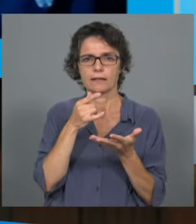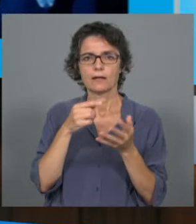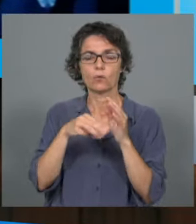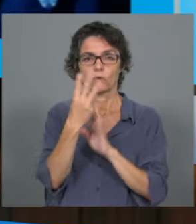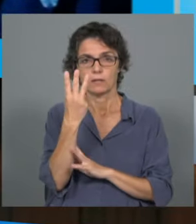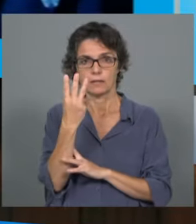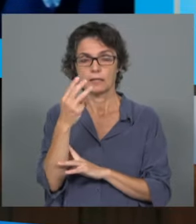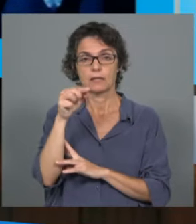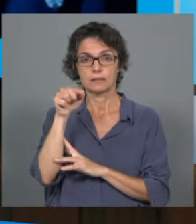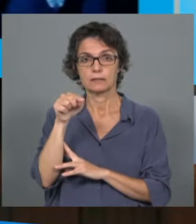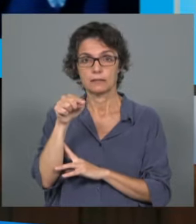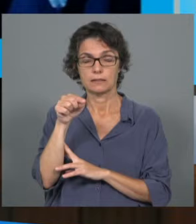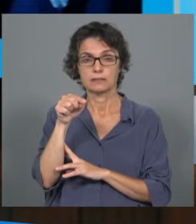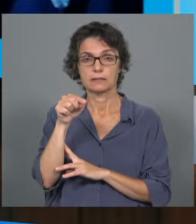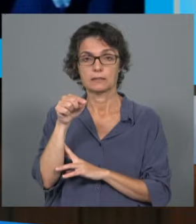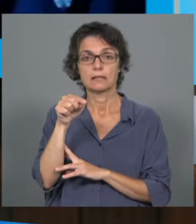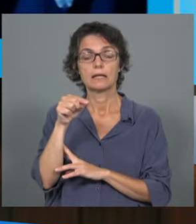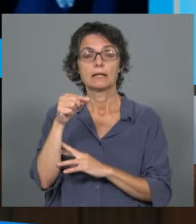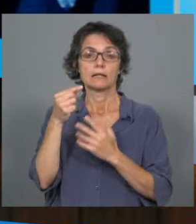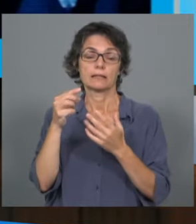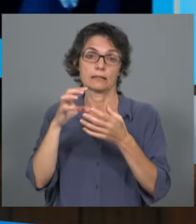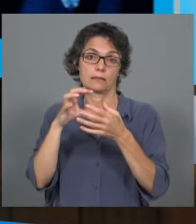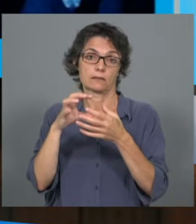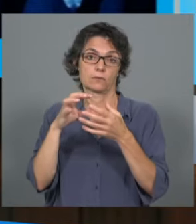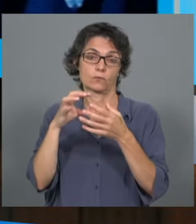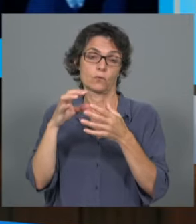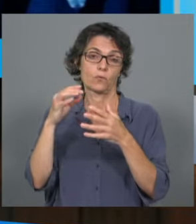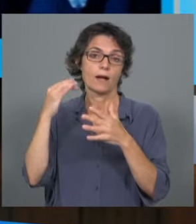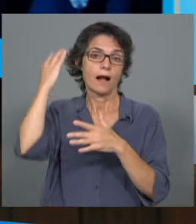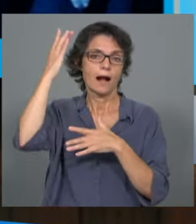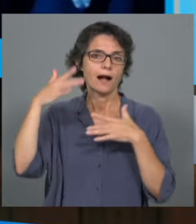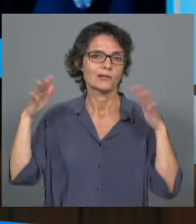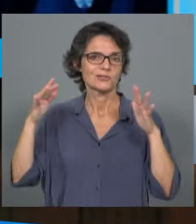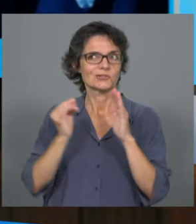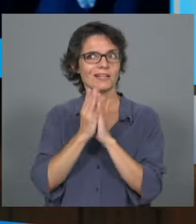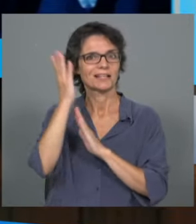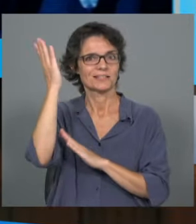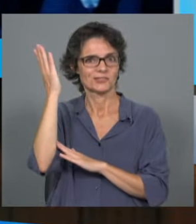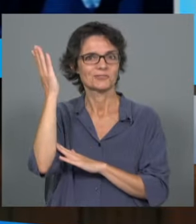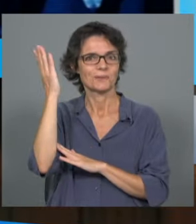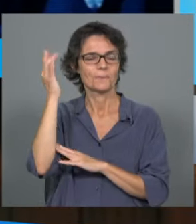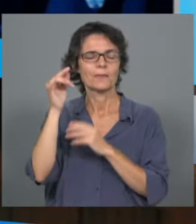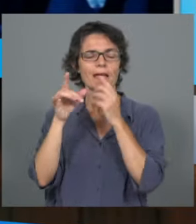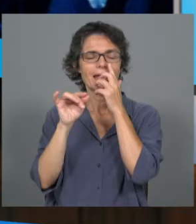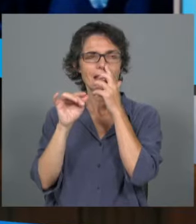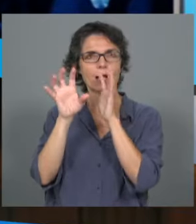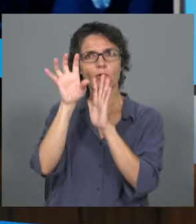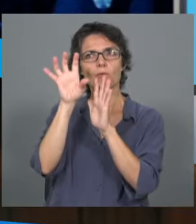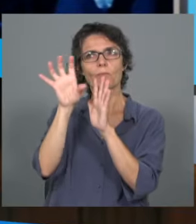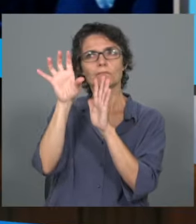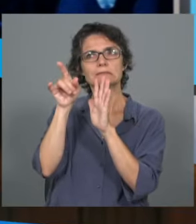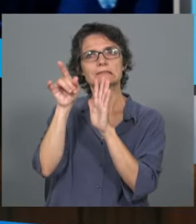forasteiros, que afinal eram três anjos de Deus. Portanto, essa imagem é muito bonita para falar de várias coisas, para falar